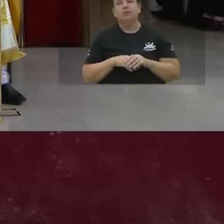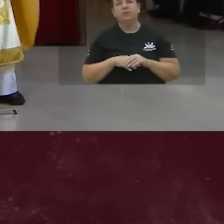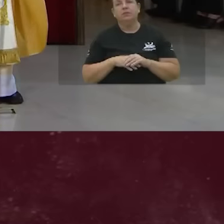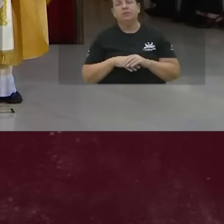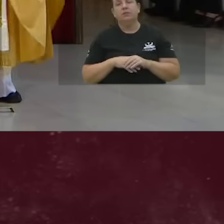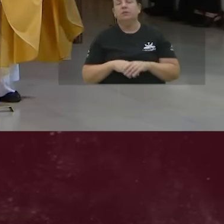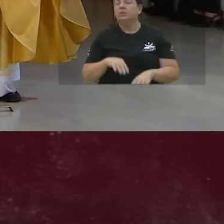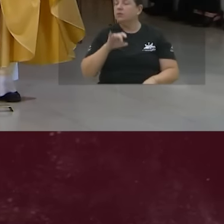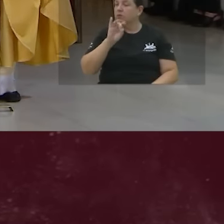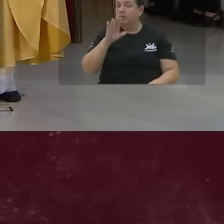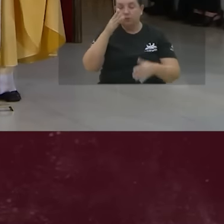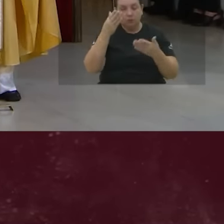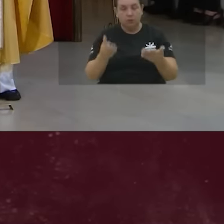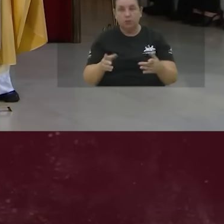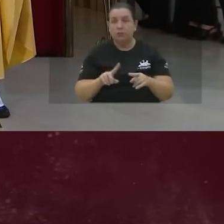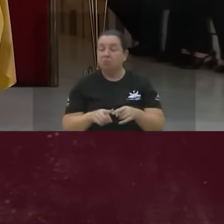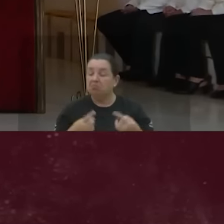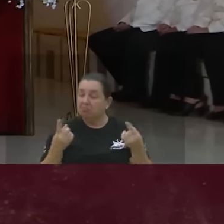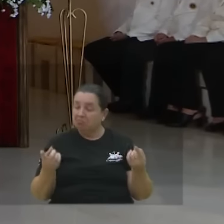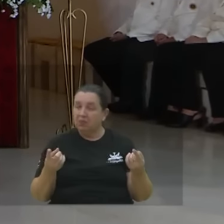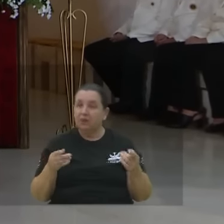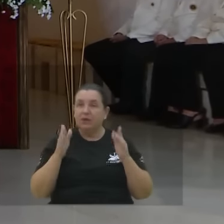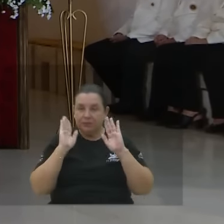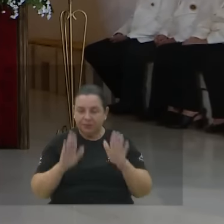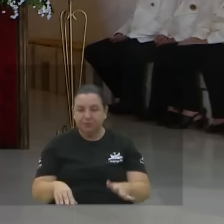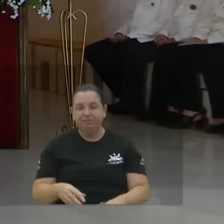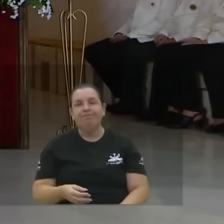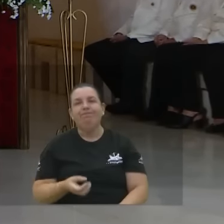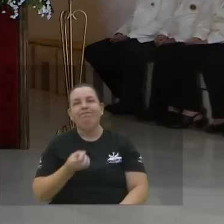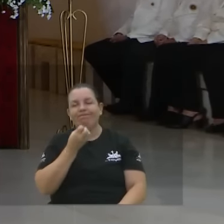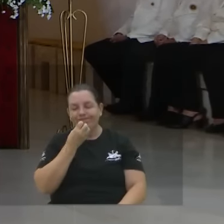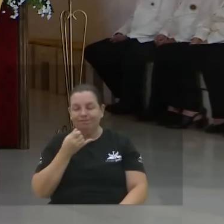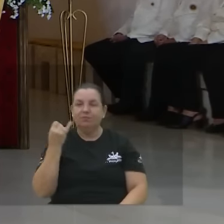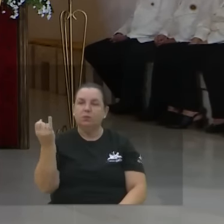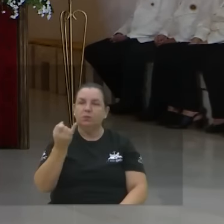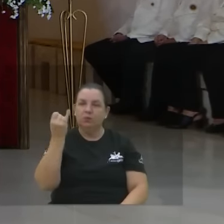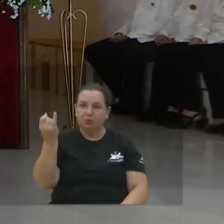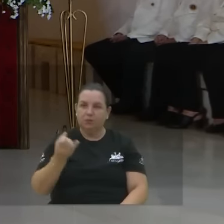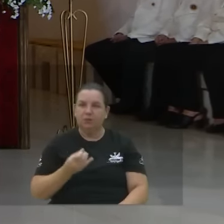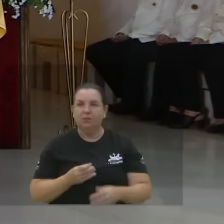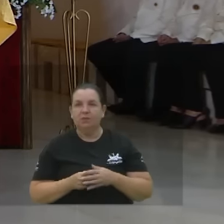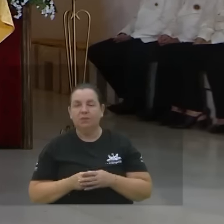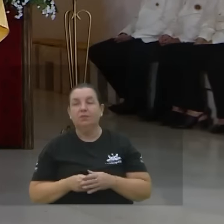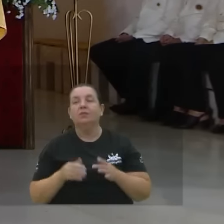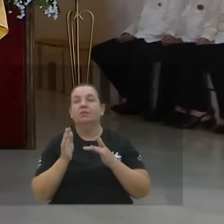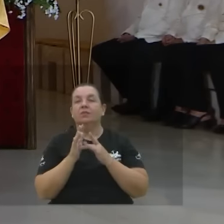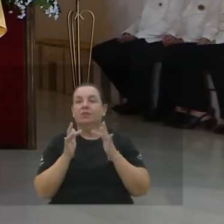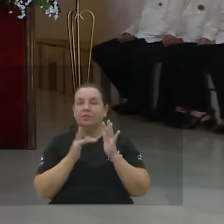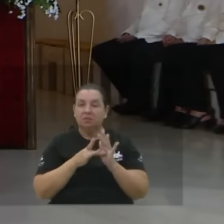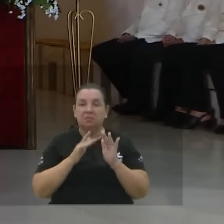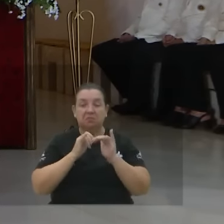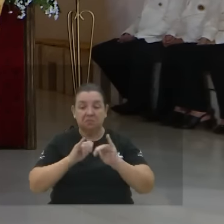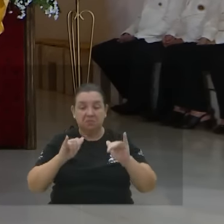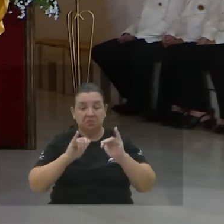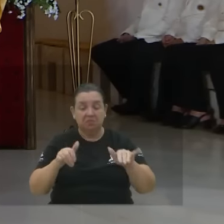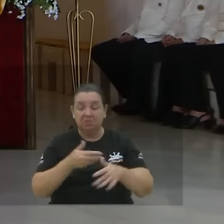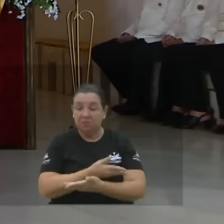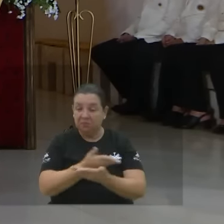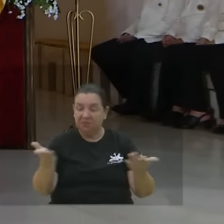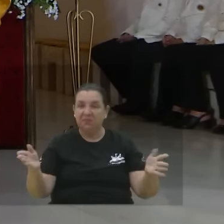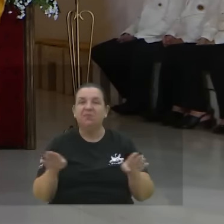Fico só nisto, mas eu acho que já é mais do que o suficiente. Jesus dizendo a eles e a